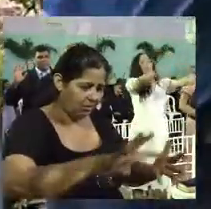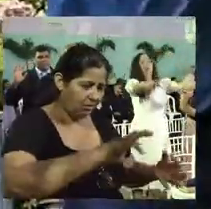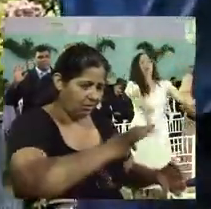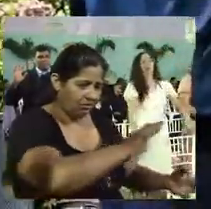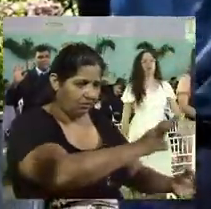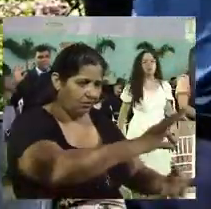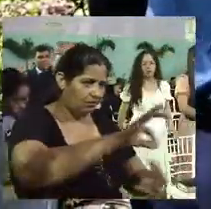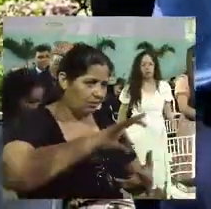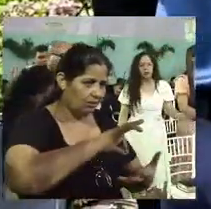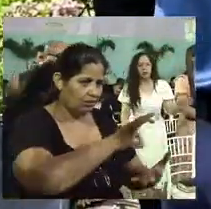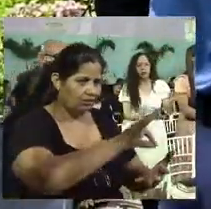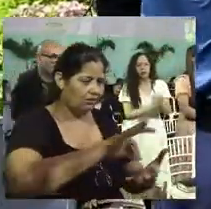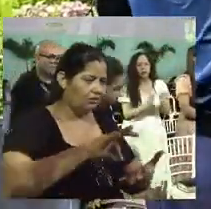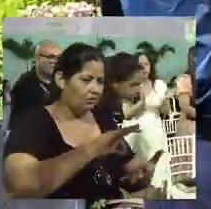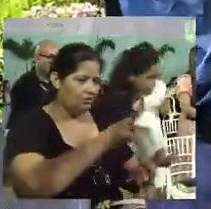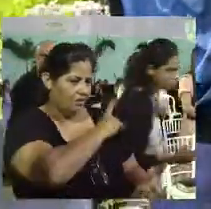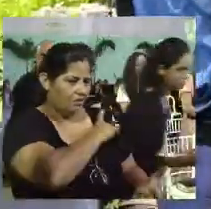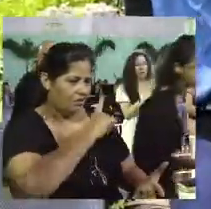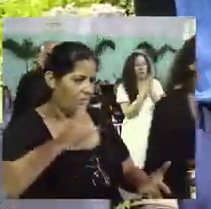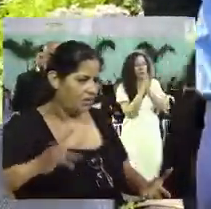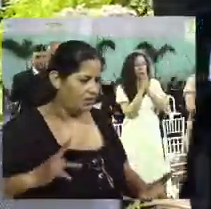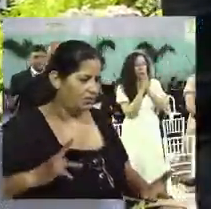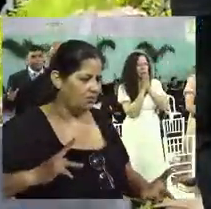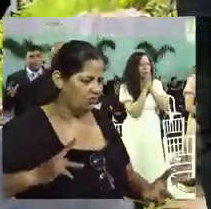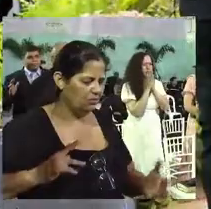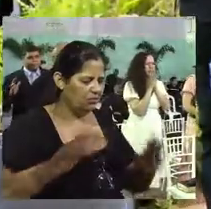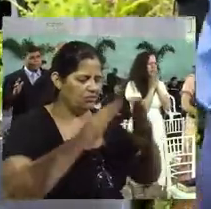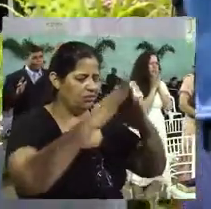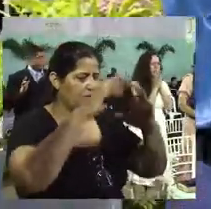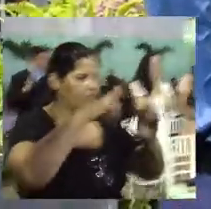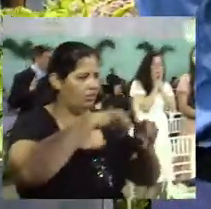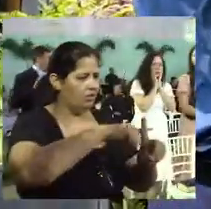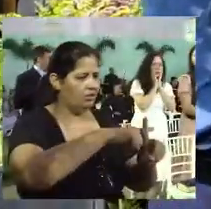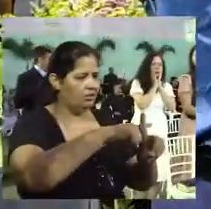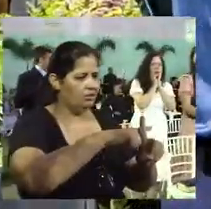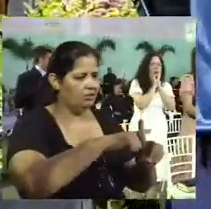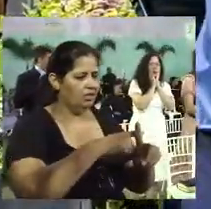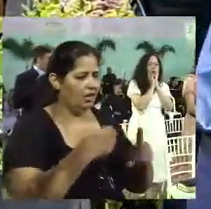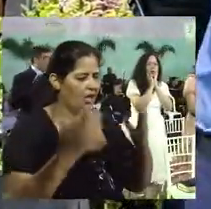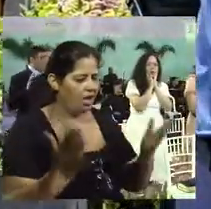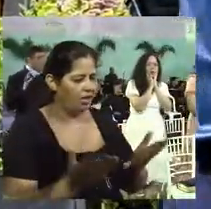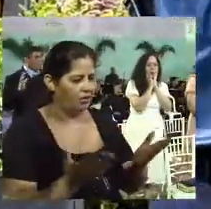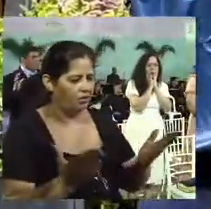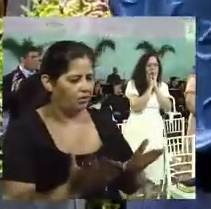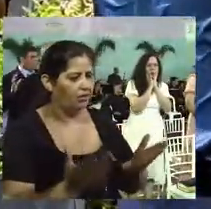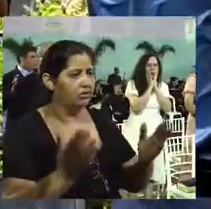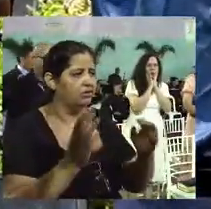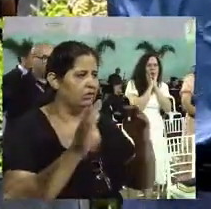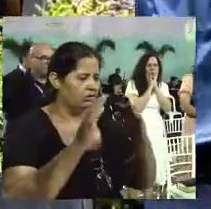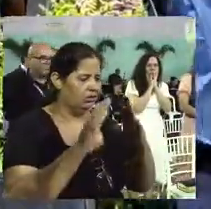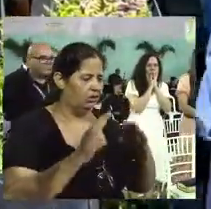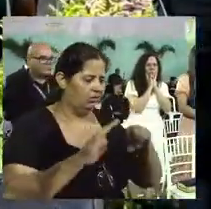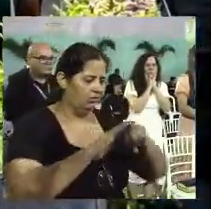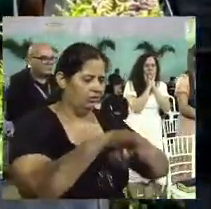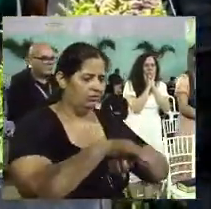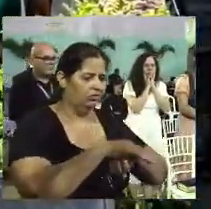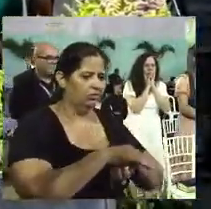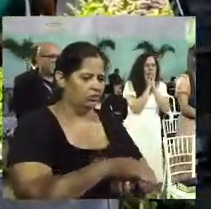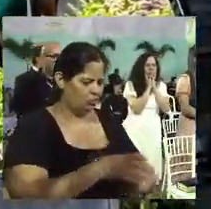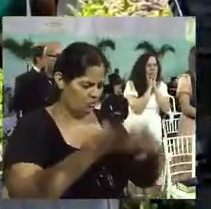Santo é o pastor da Igreja Senhor junto com o ministro do Evangelho desta noite concordando com os